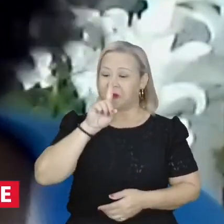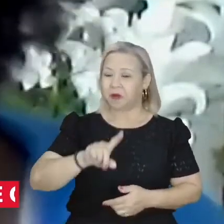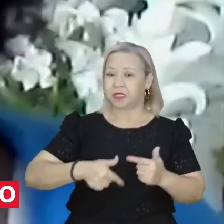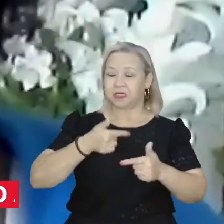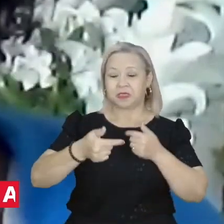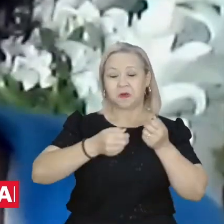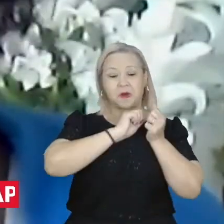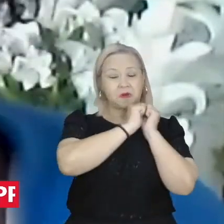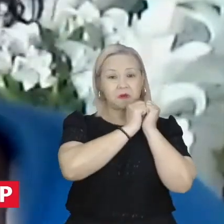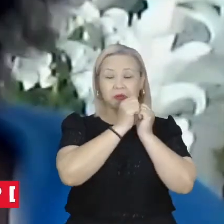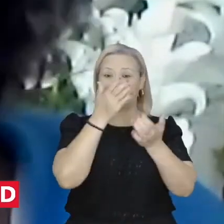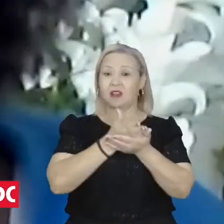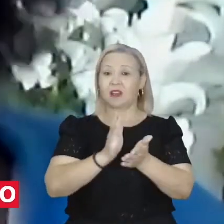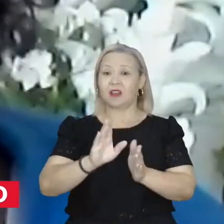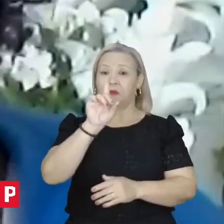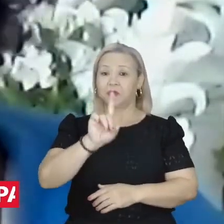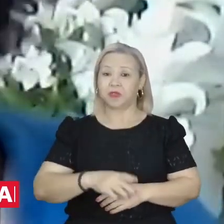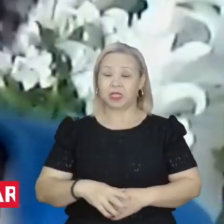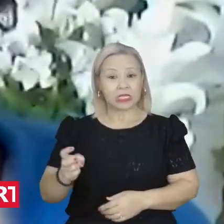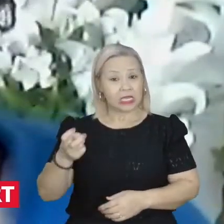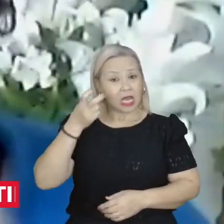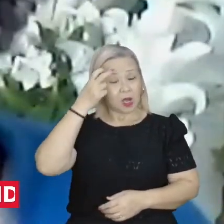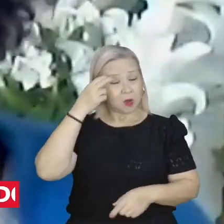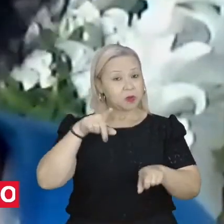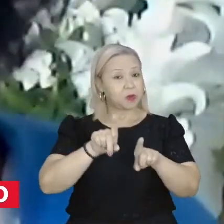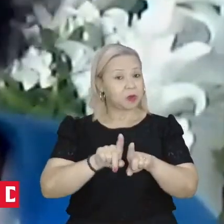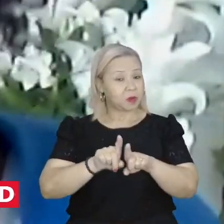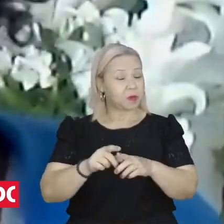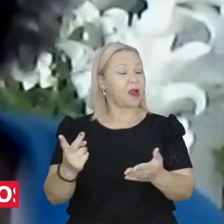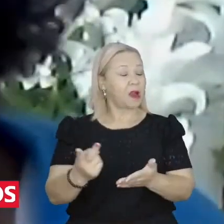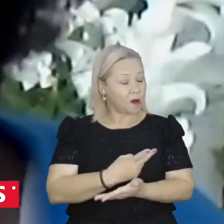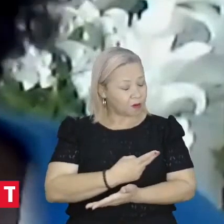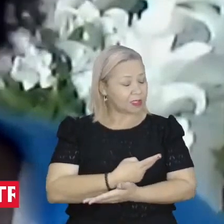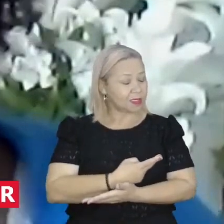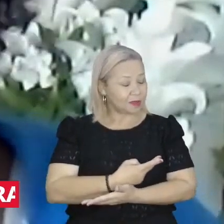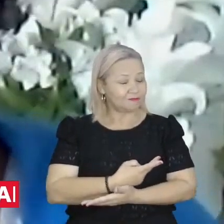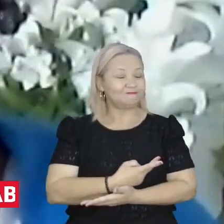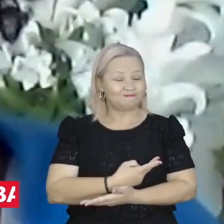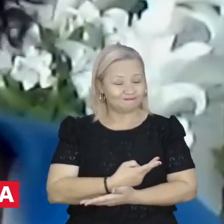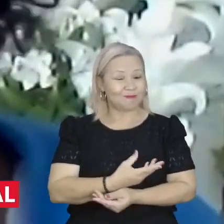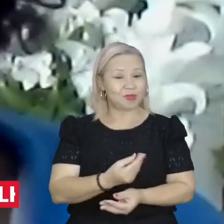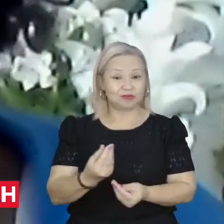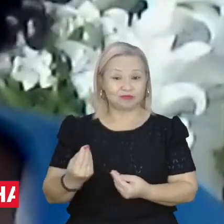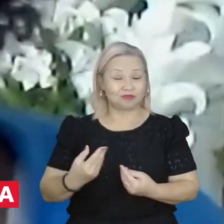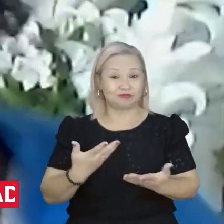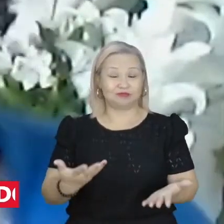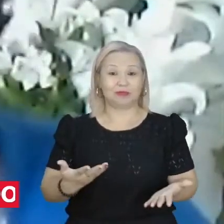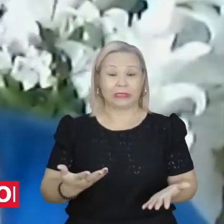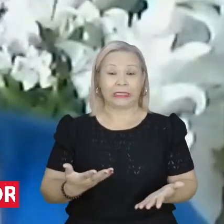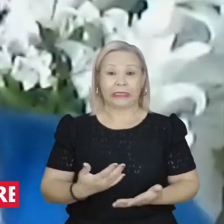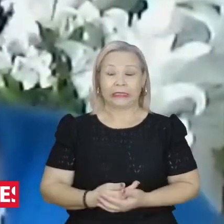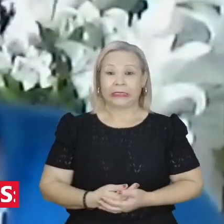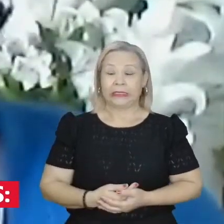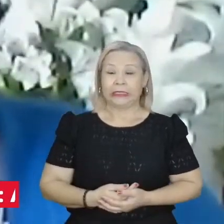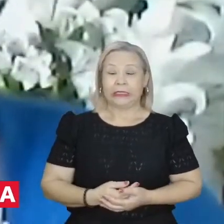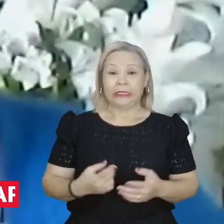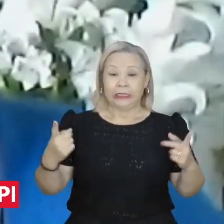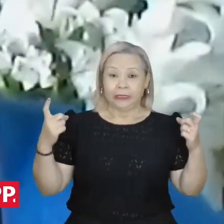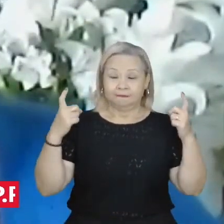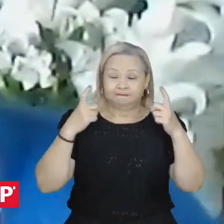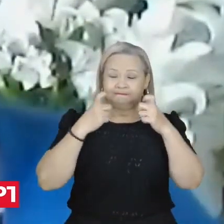bebê. Não tem coisa melhor para a gente, né? Esperando um bebê, vai chegar todo mundo junto. A gente vai chegar Lula